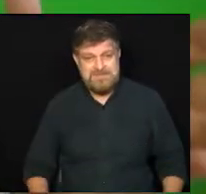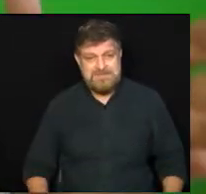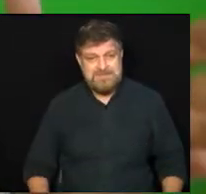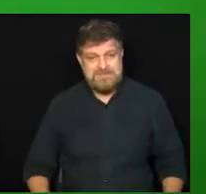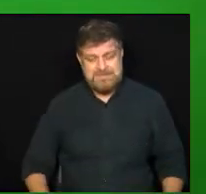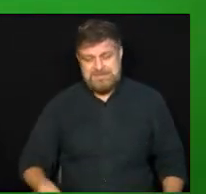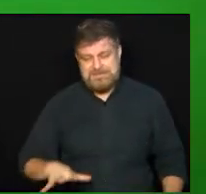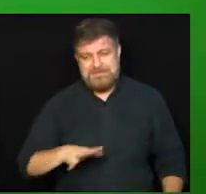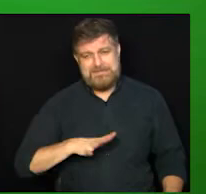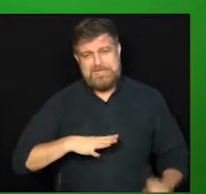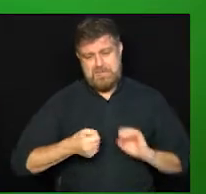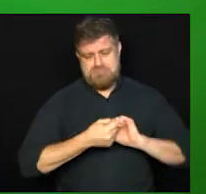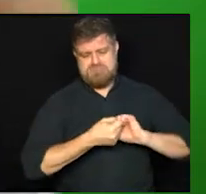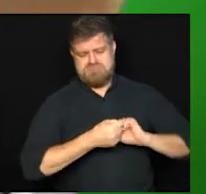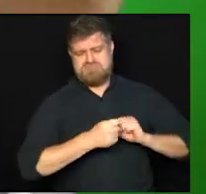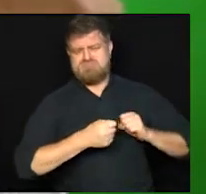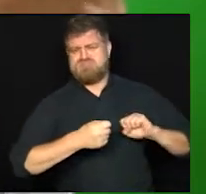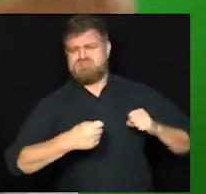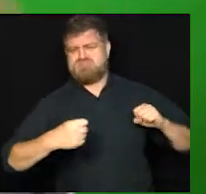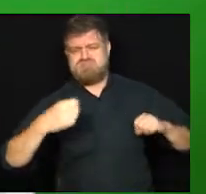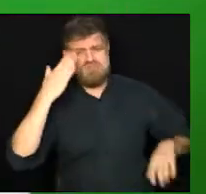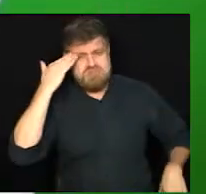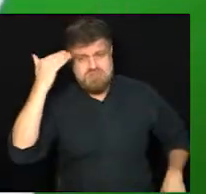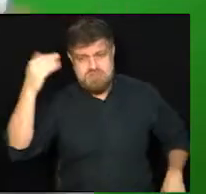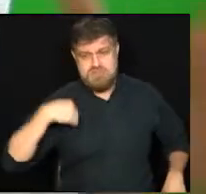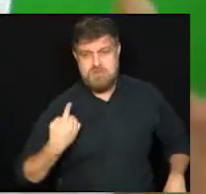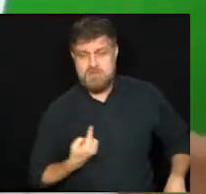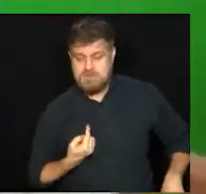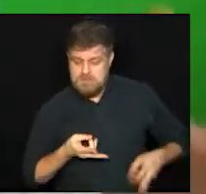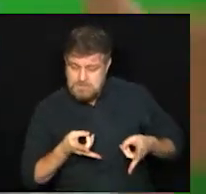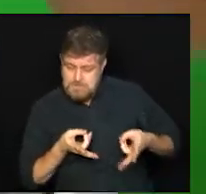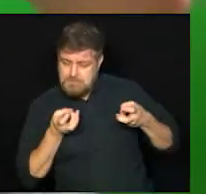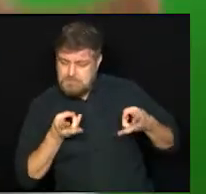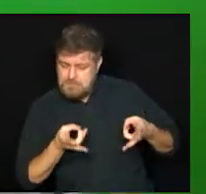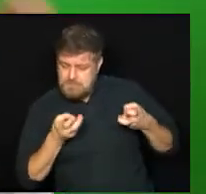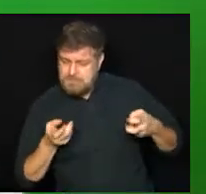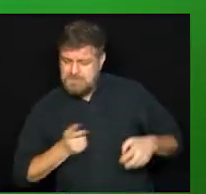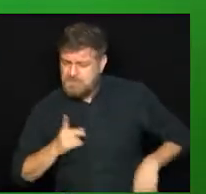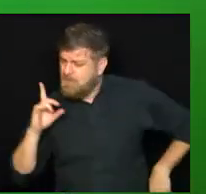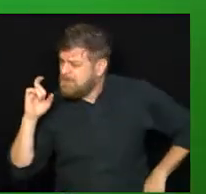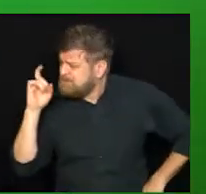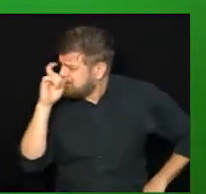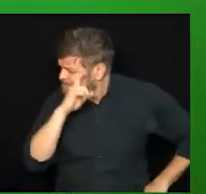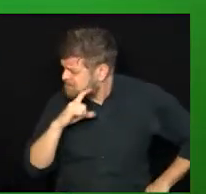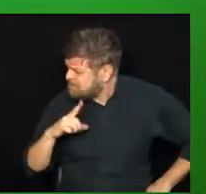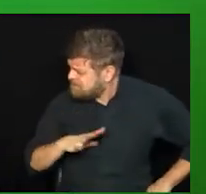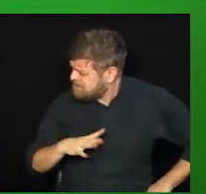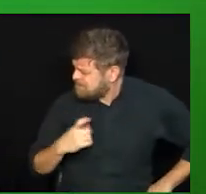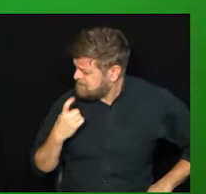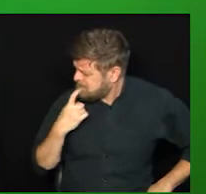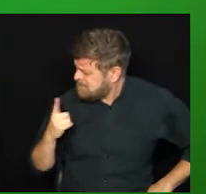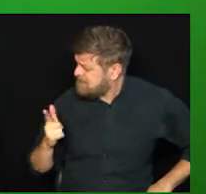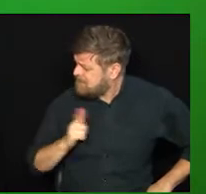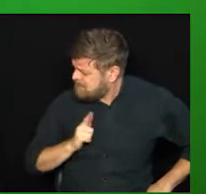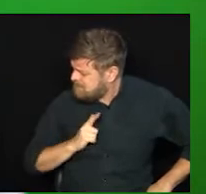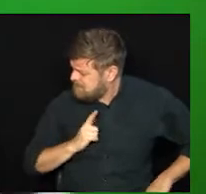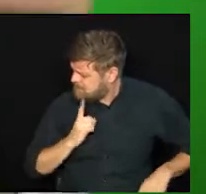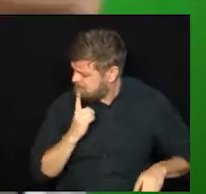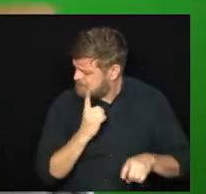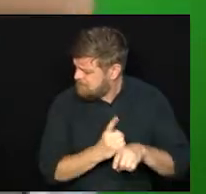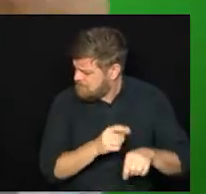metrópoles, né? E a gente começou a ver as dificuldades que é trazer um evento para Campinas.